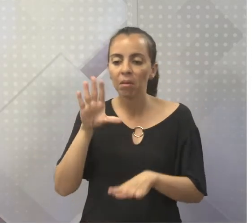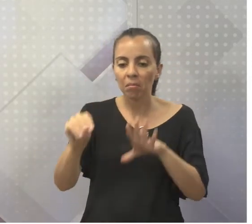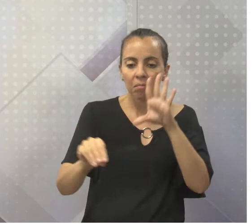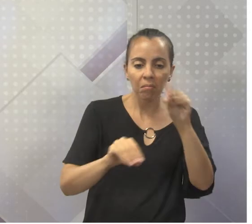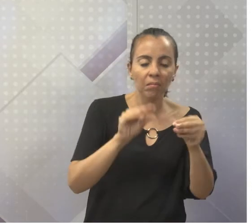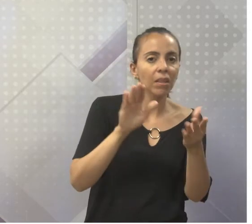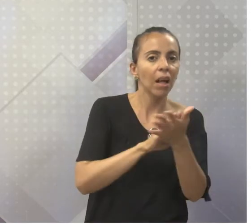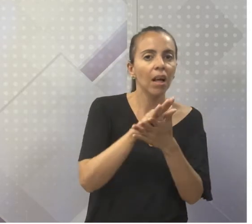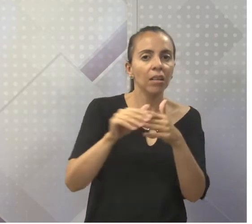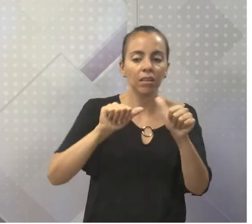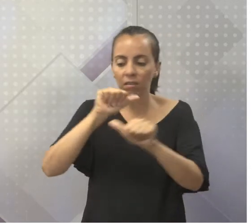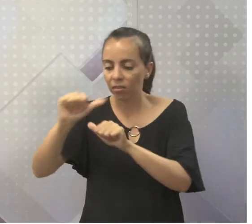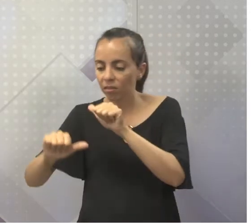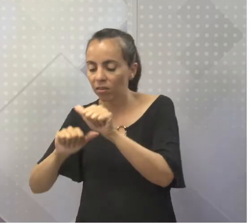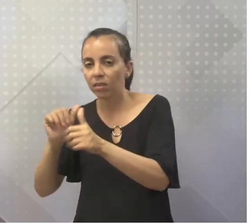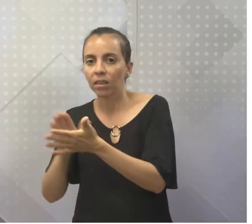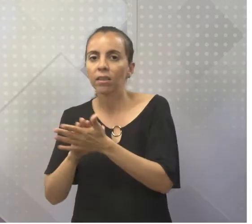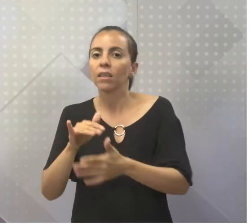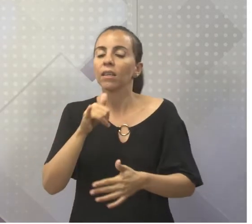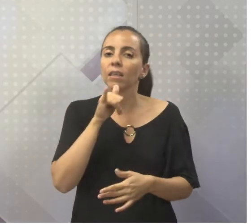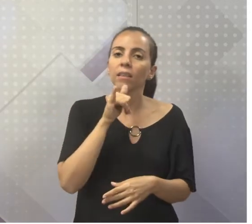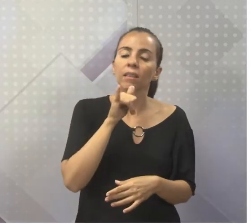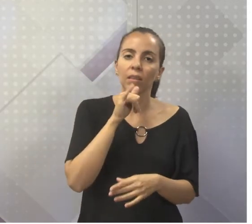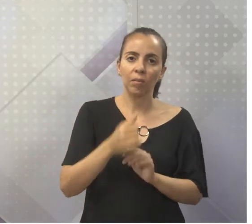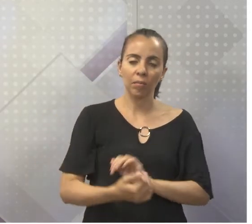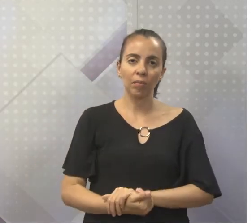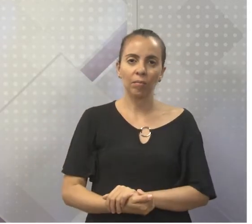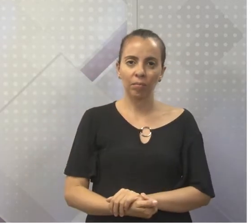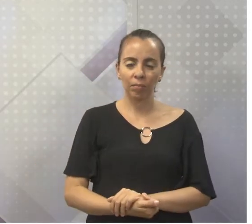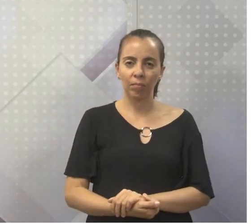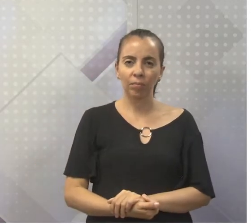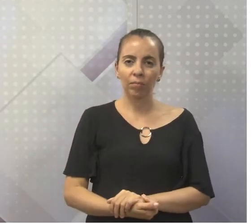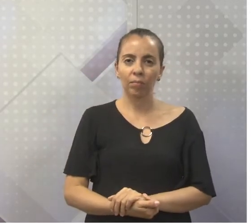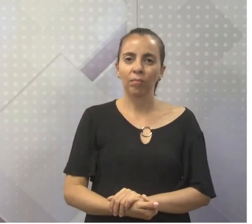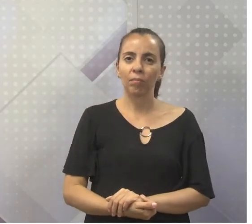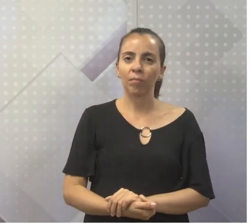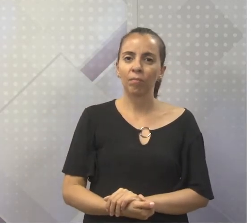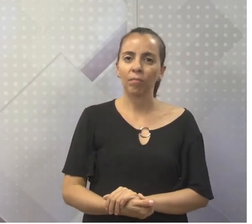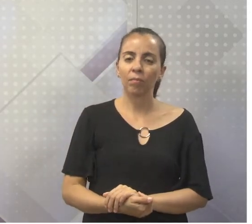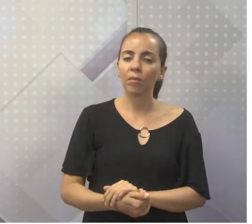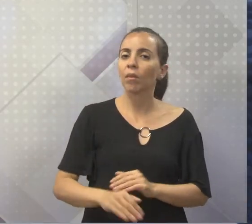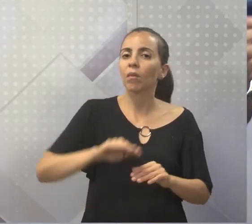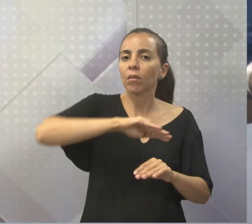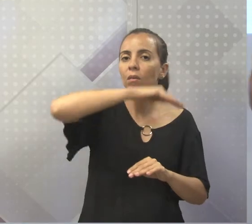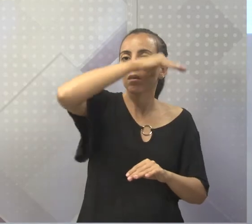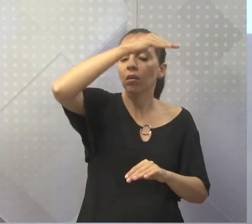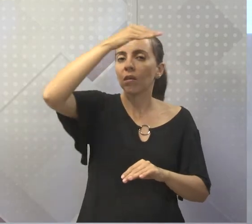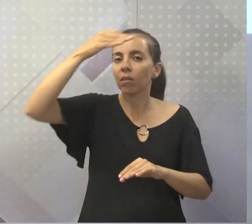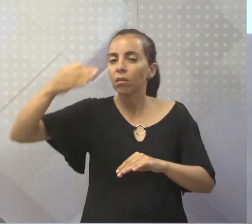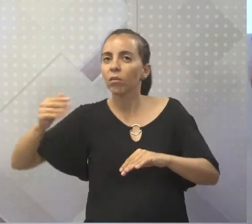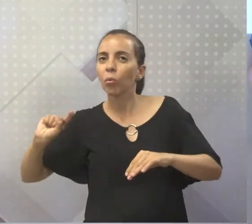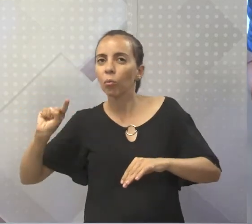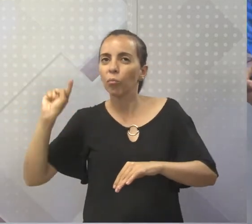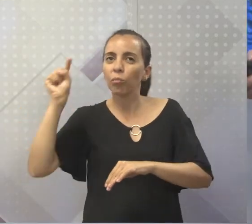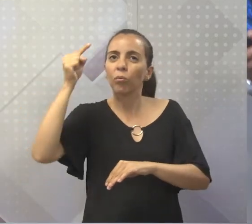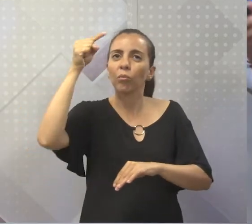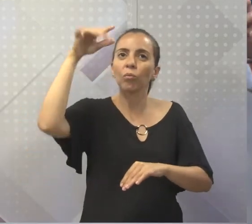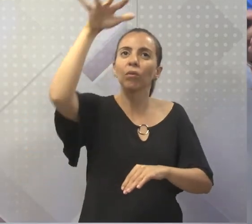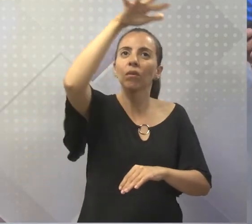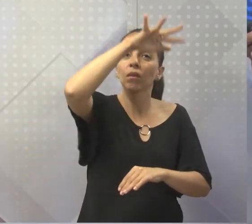As neves do Kilimanjaro as mulheres dos Alpes Suíços agora